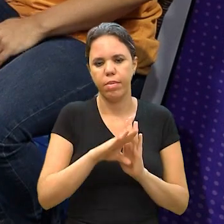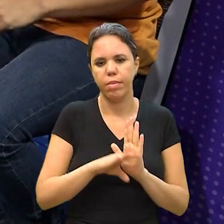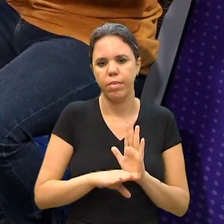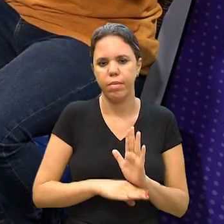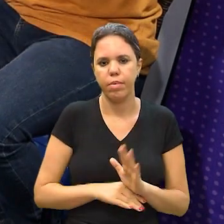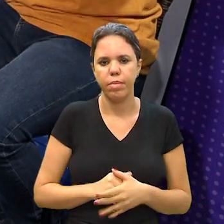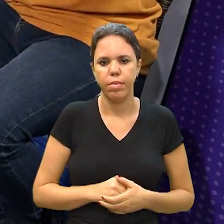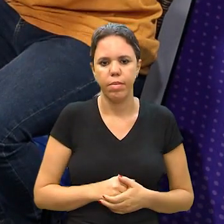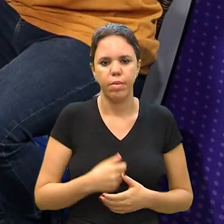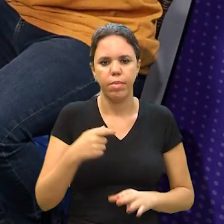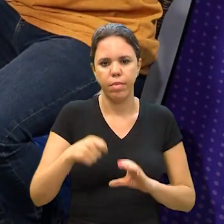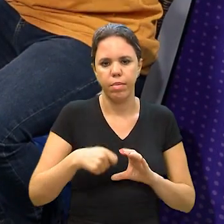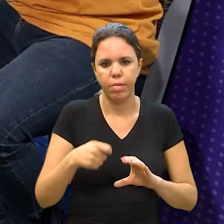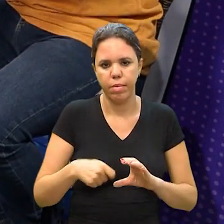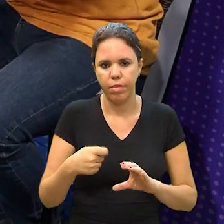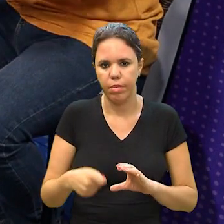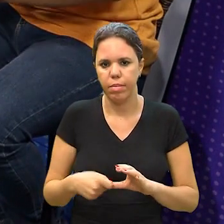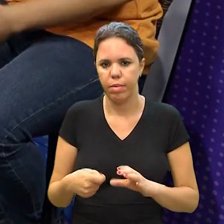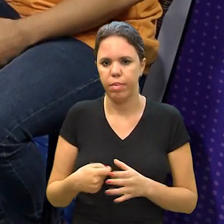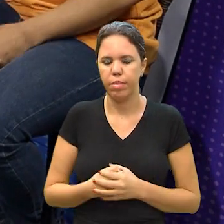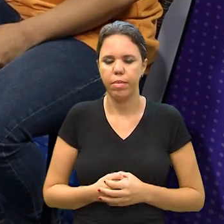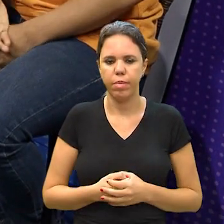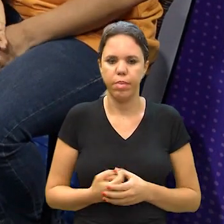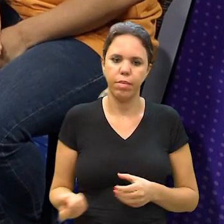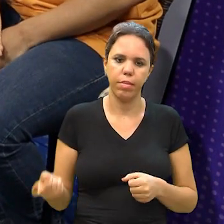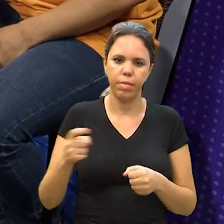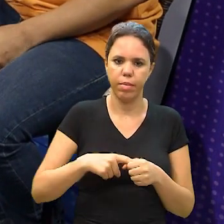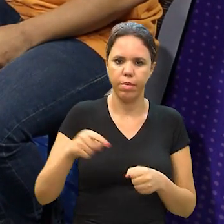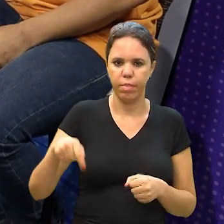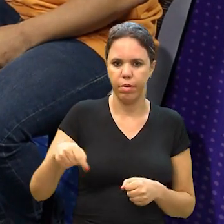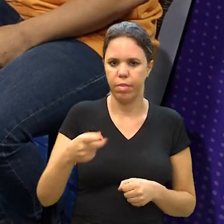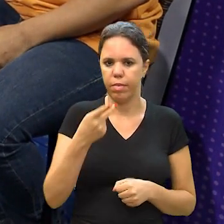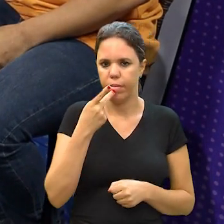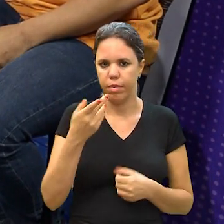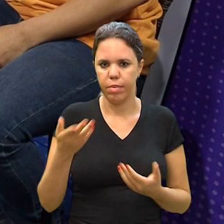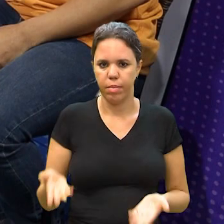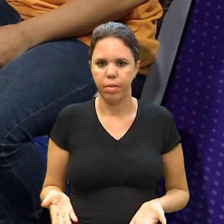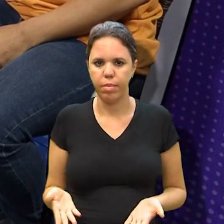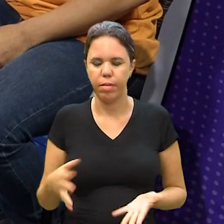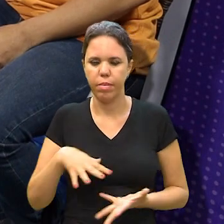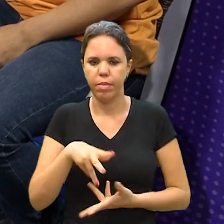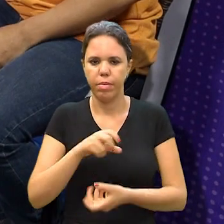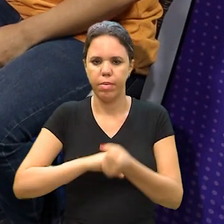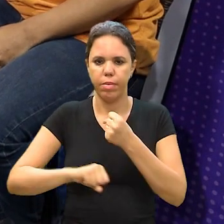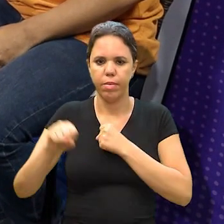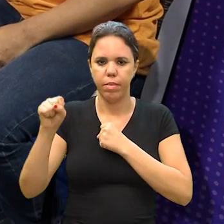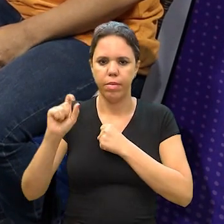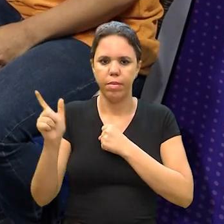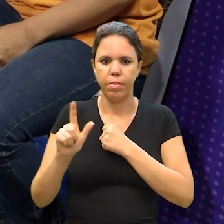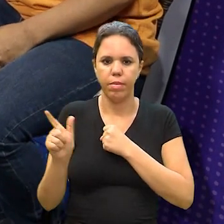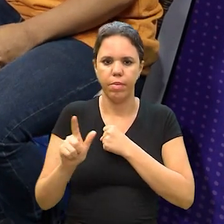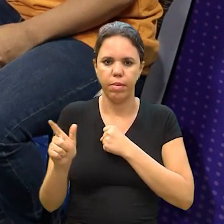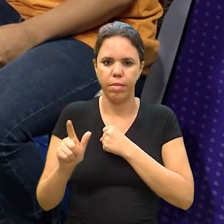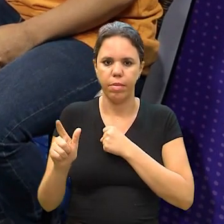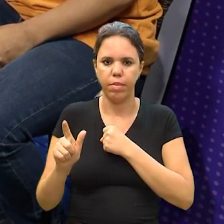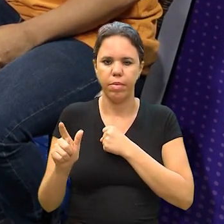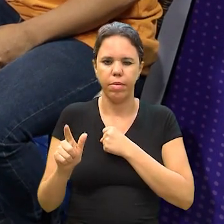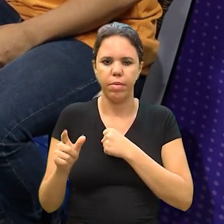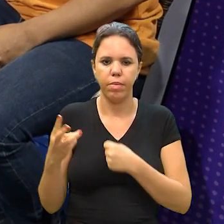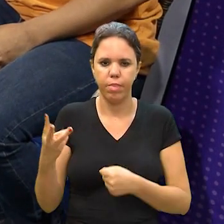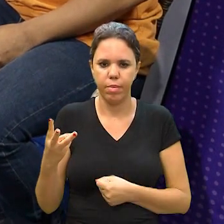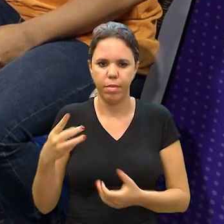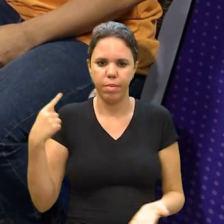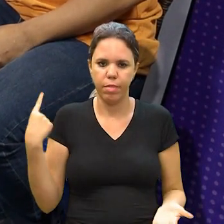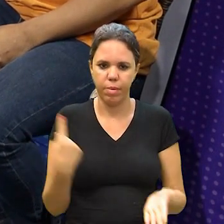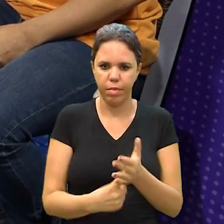já tem programação de gravação, de filmagens, volta aqui para falar com a gente no Universo Épico e, claro, sobre o